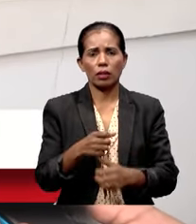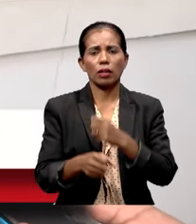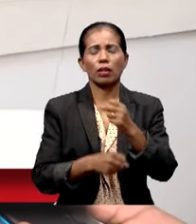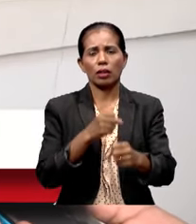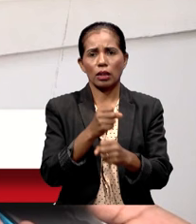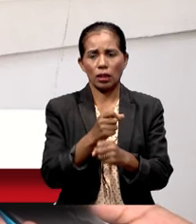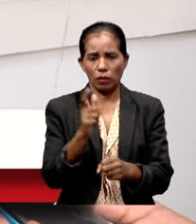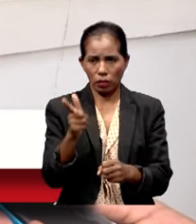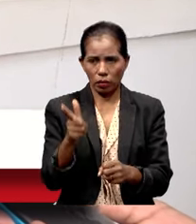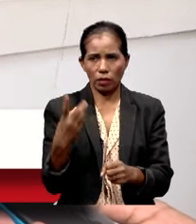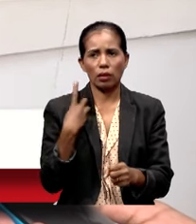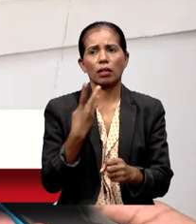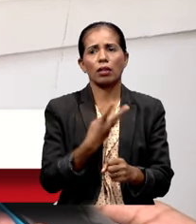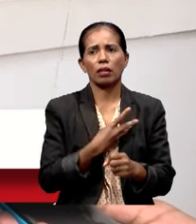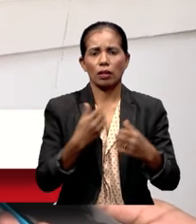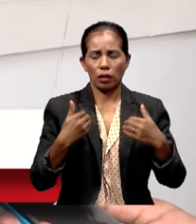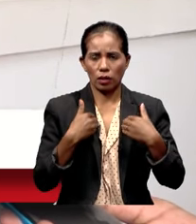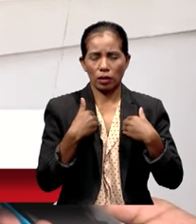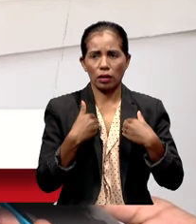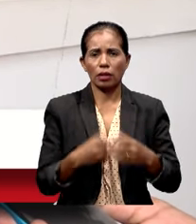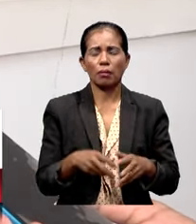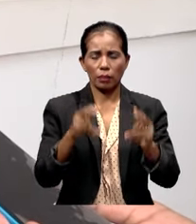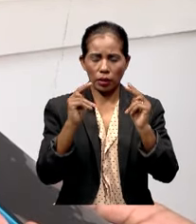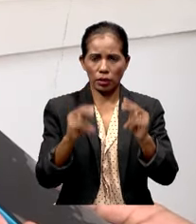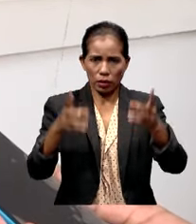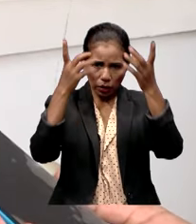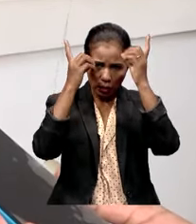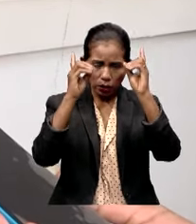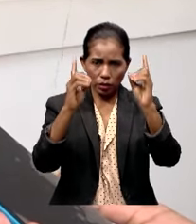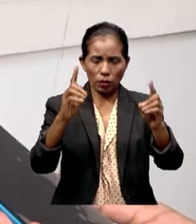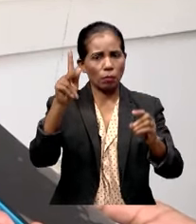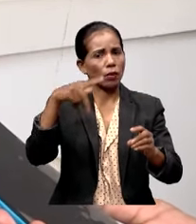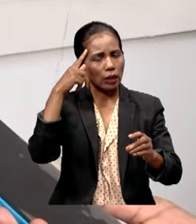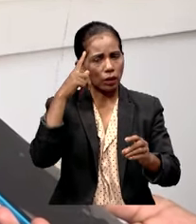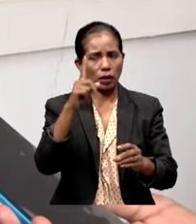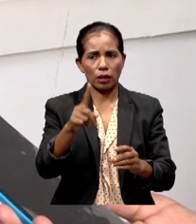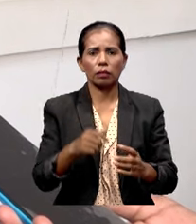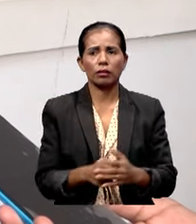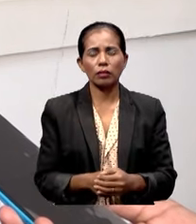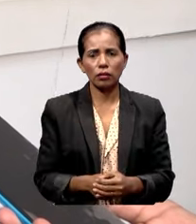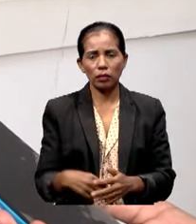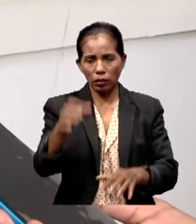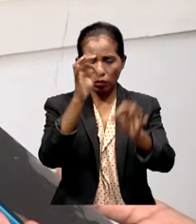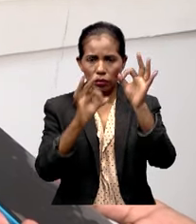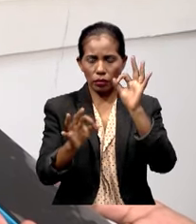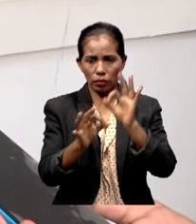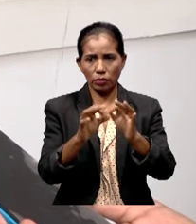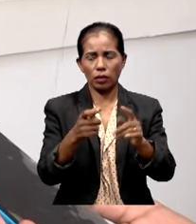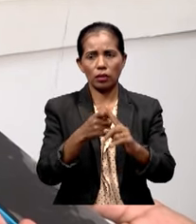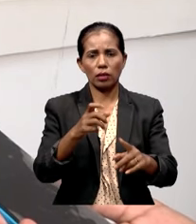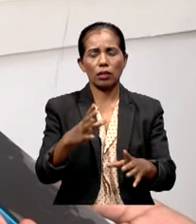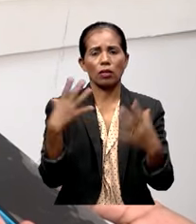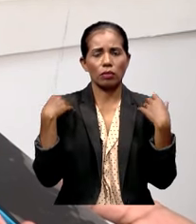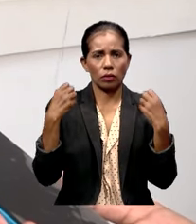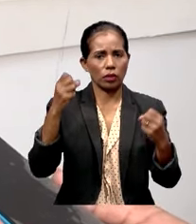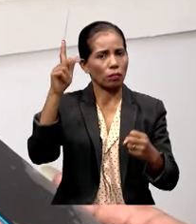te subsente persis de confiança, persis de decisão política ida, confiança ho si força politik